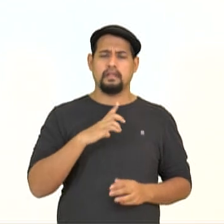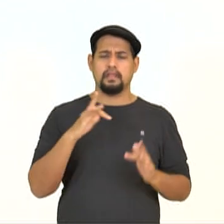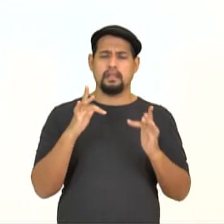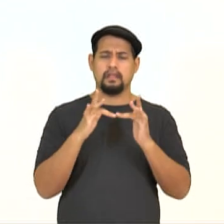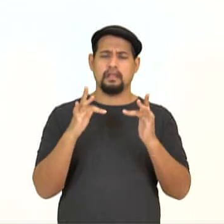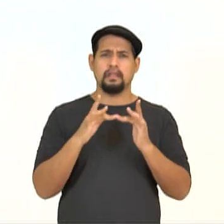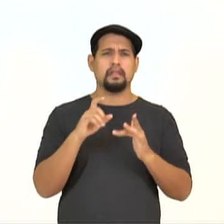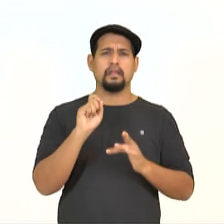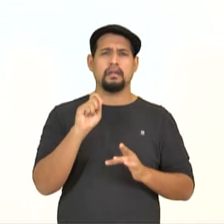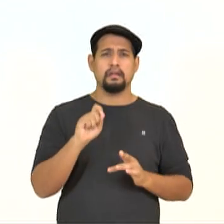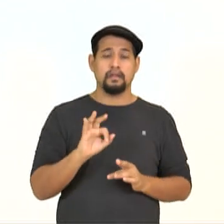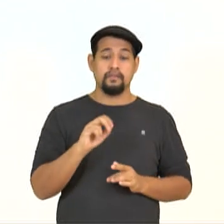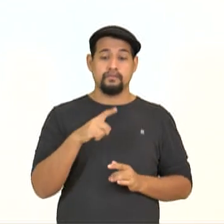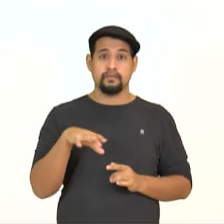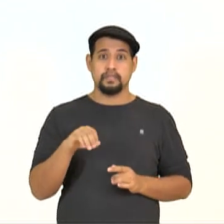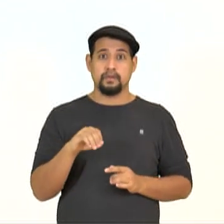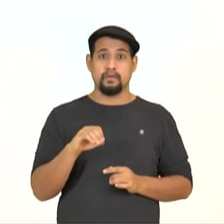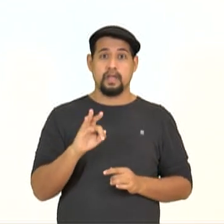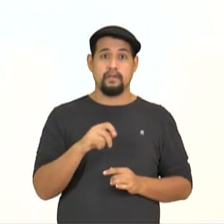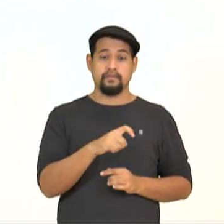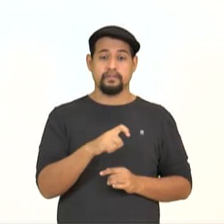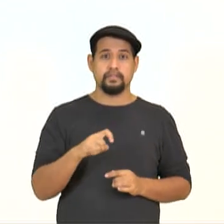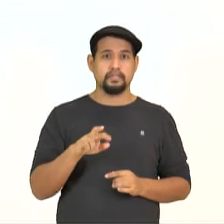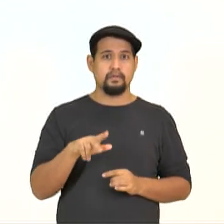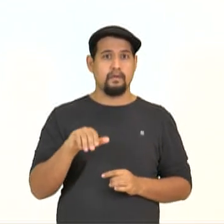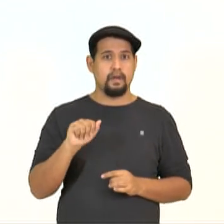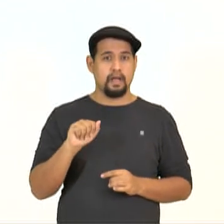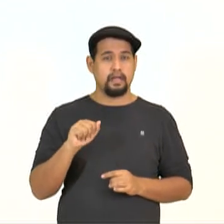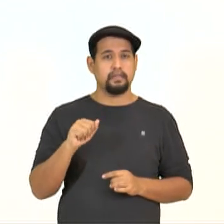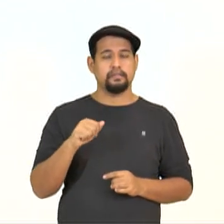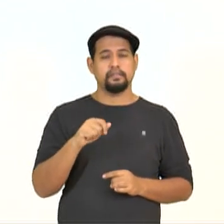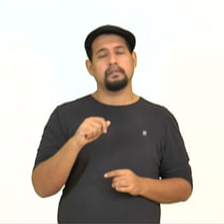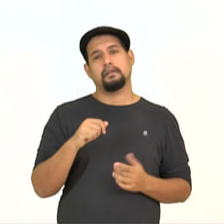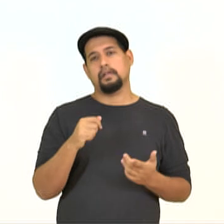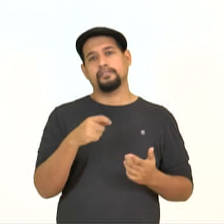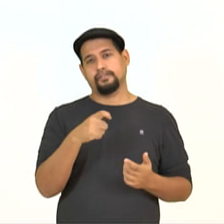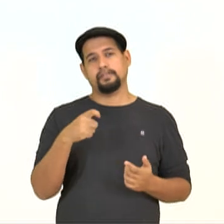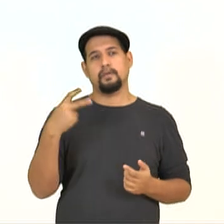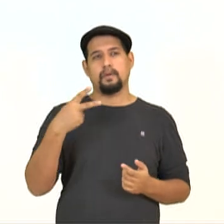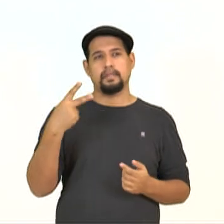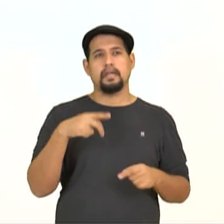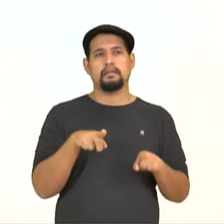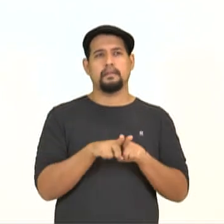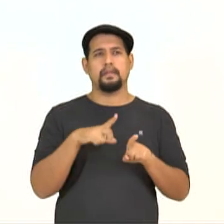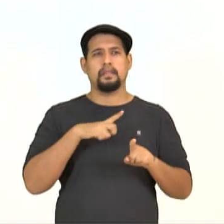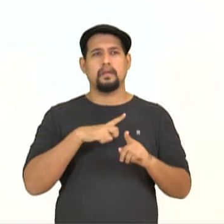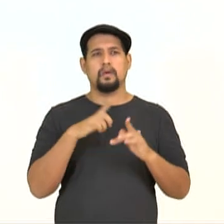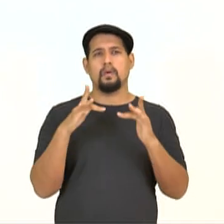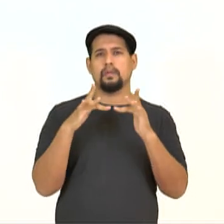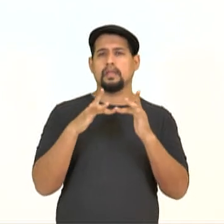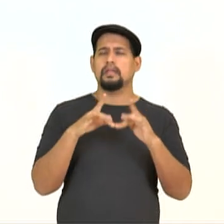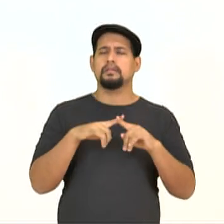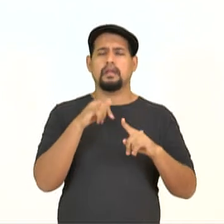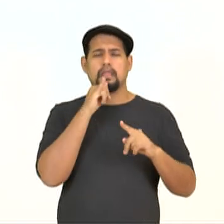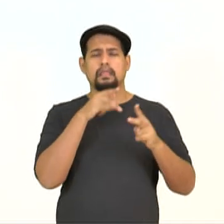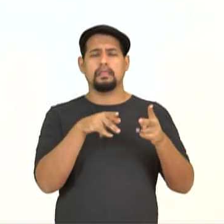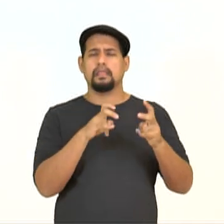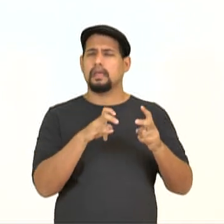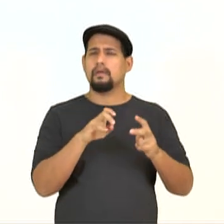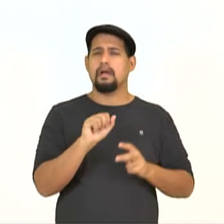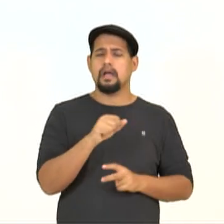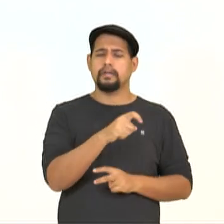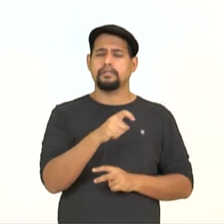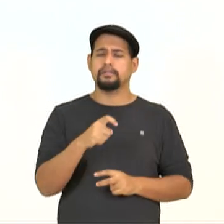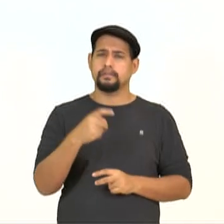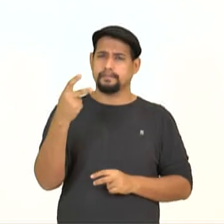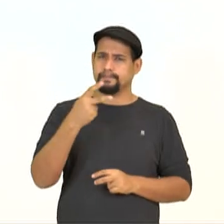ligada à função f de x igual a ax ao quadrado. Tem essa semelhança, tem uma relação, Se eu tenho aqui a equação